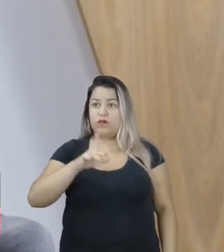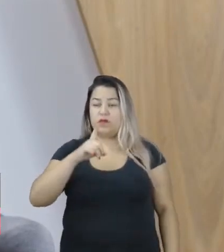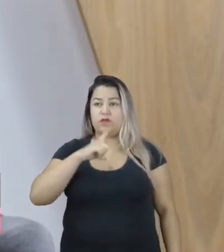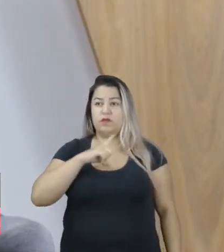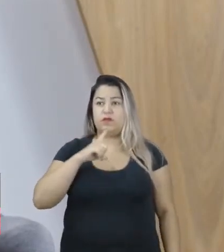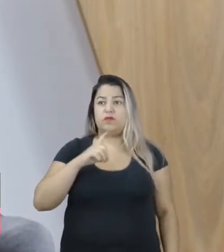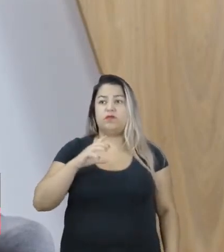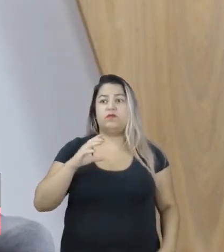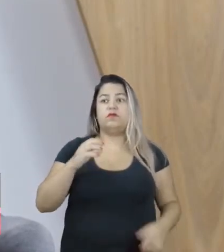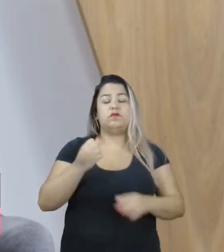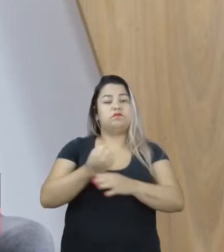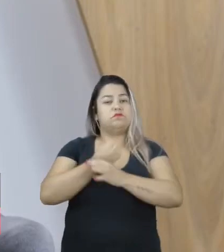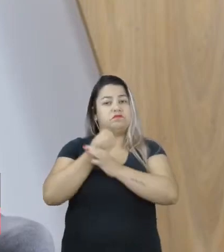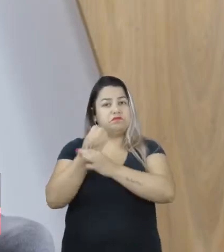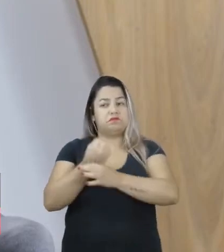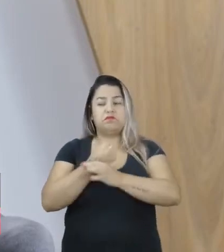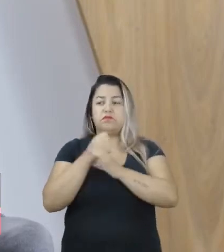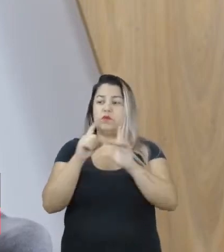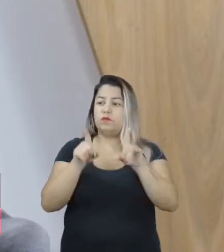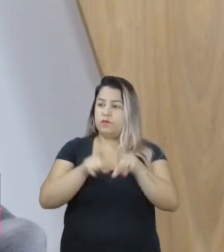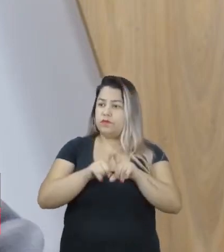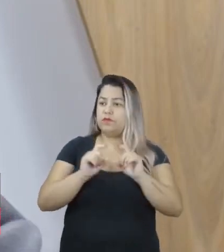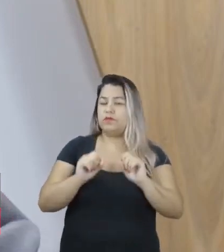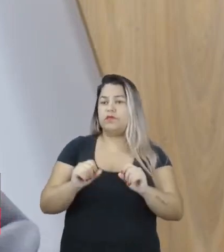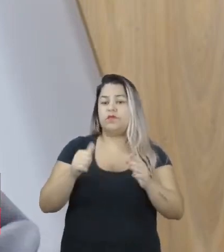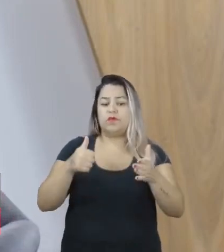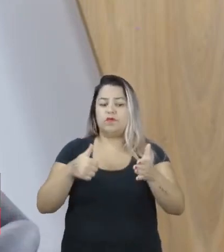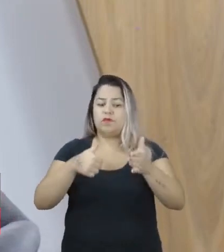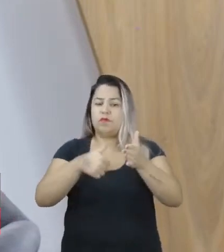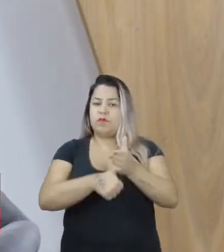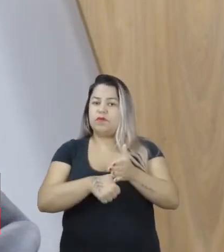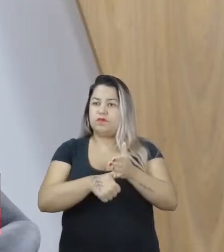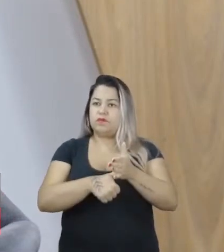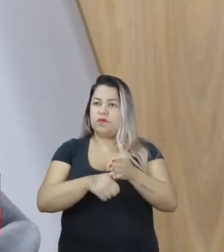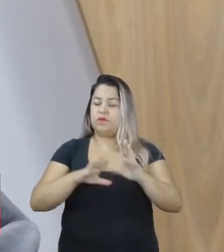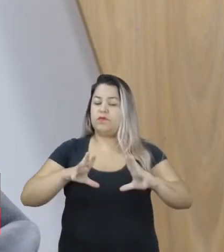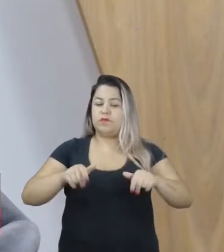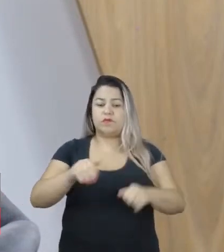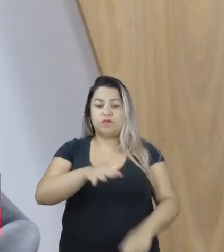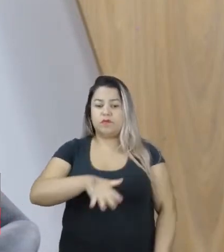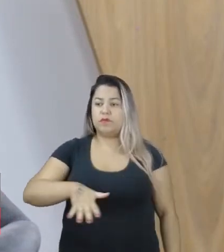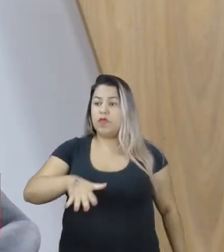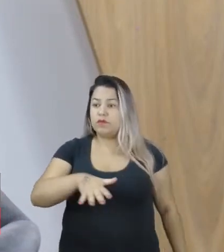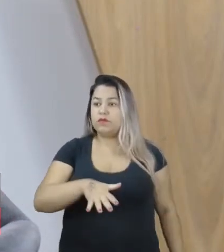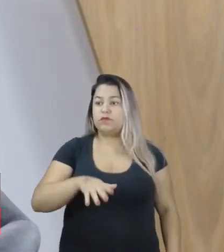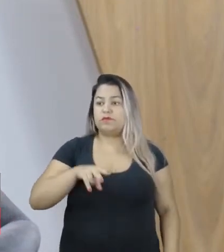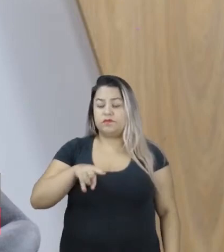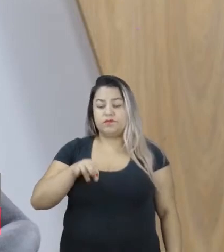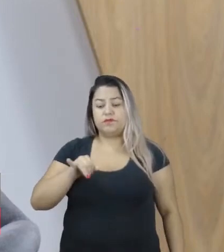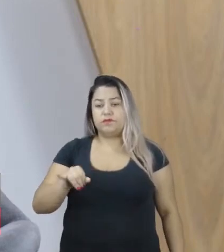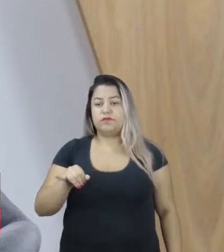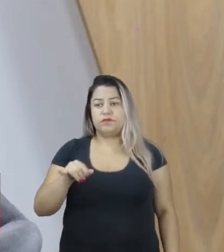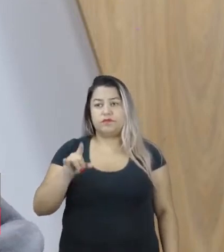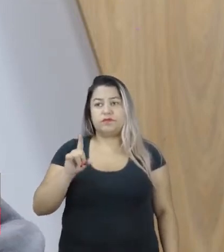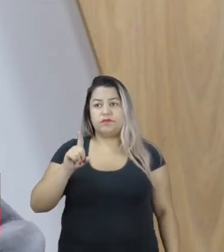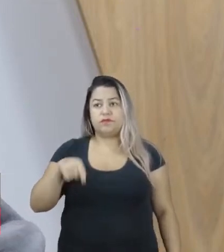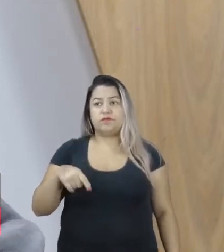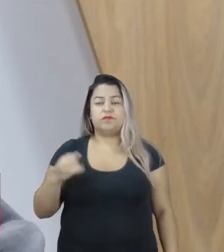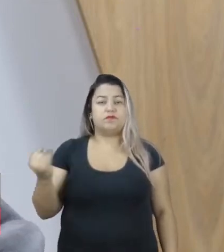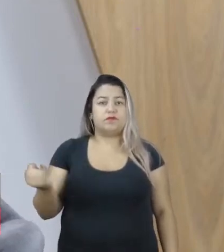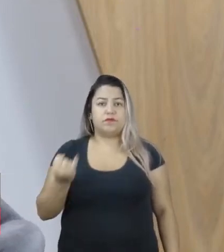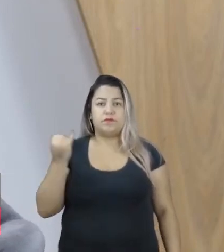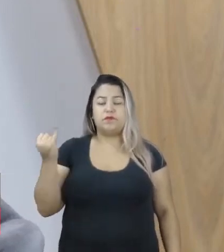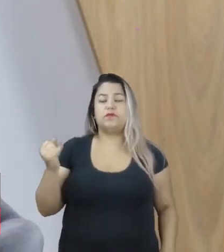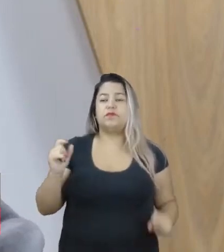é segura, que ela é uma identificação, ela é para todos, né? Então, realmente vai ser algo muito, muito